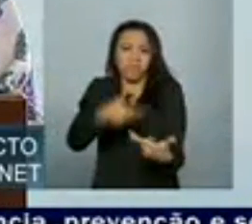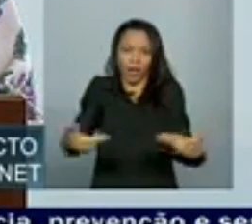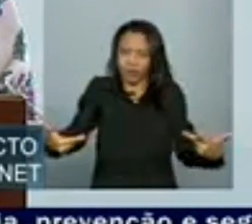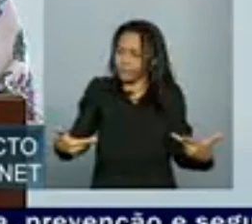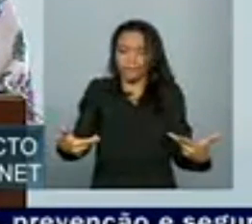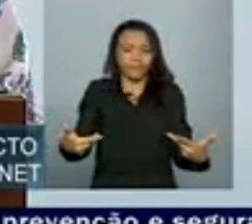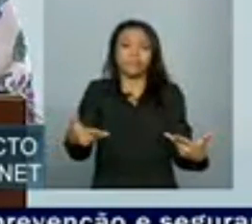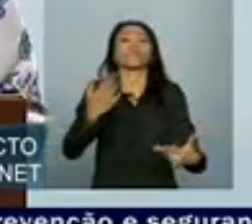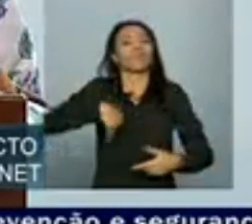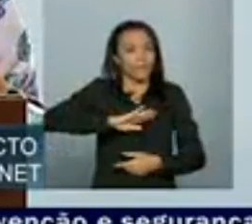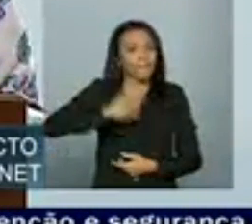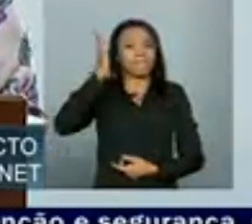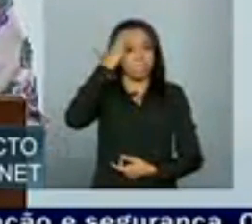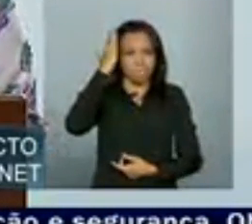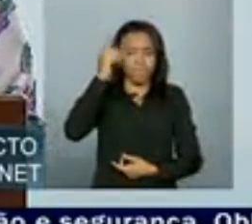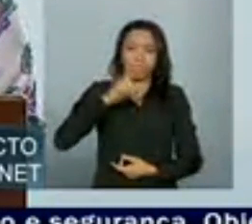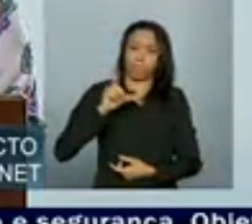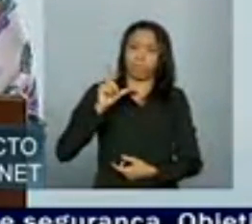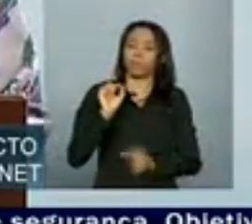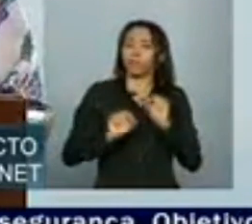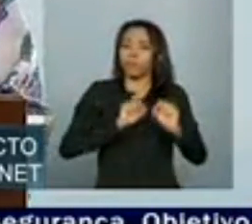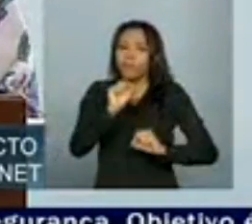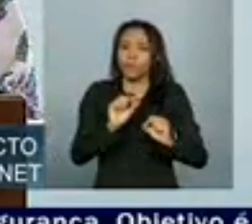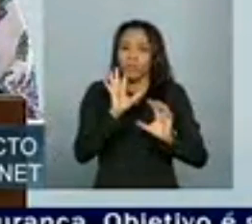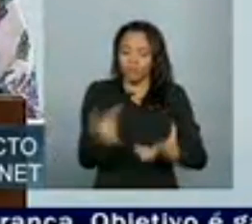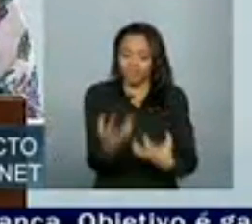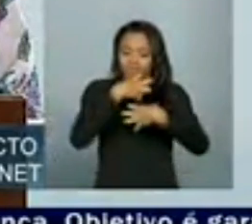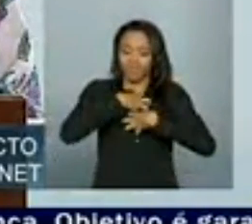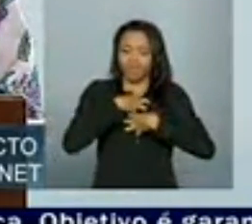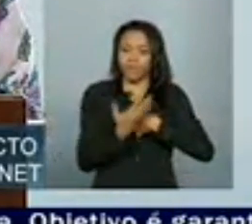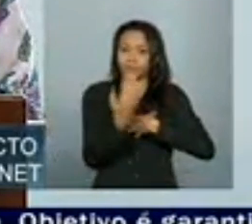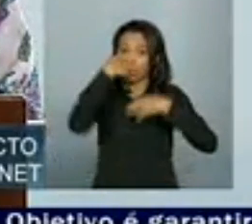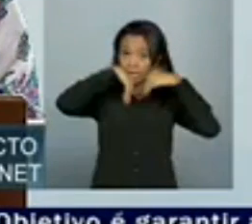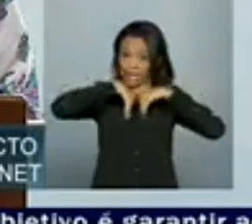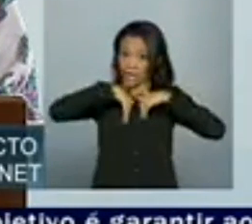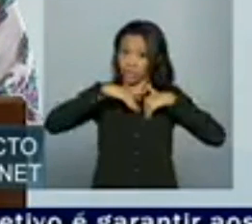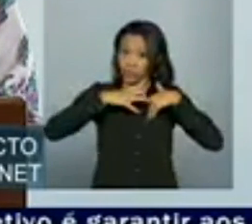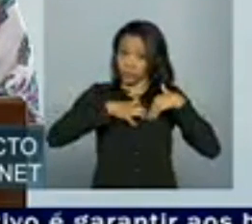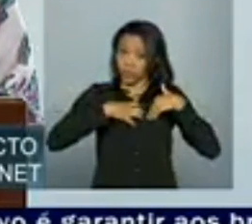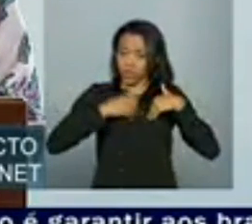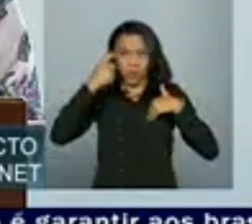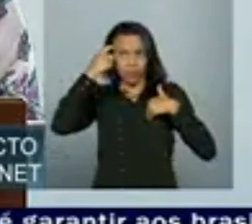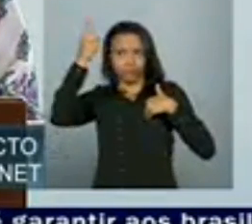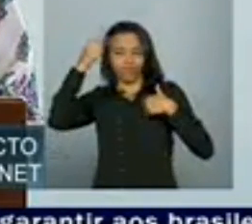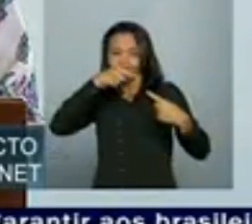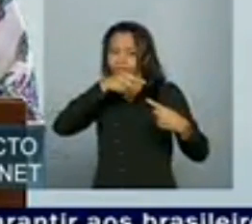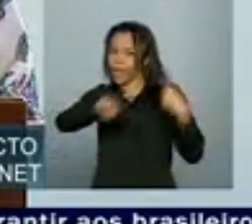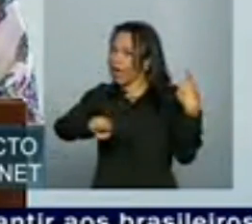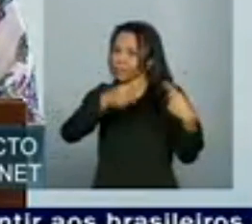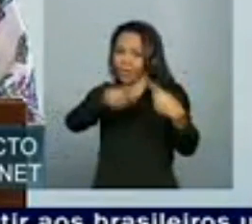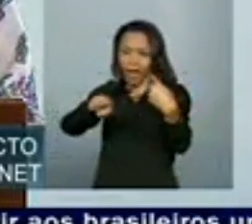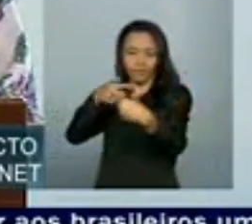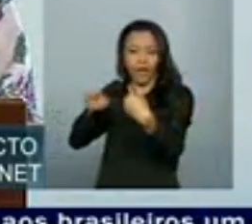e temos isso arraigado em nós que a discordância enriquece o debate. Ela